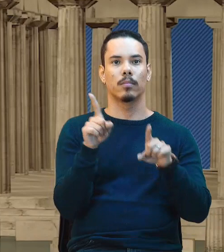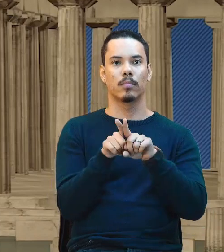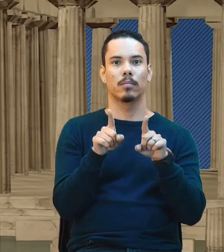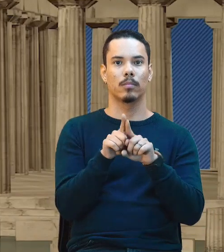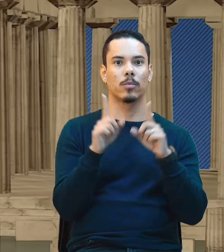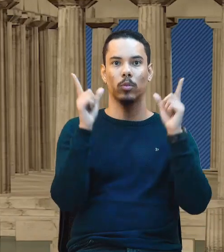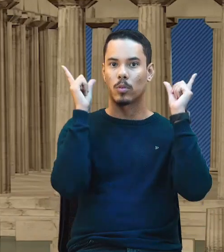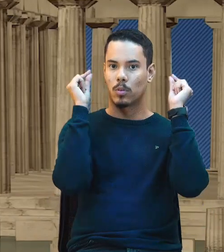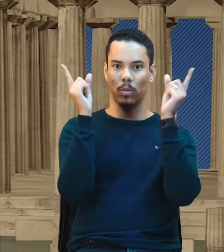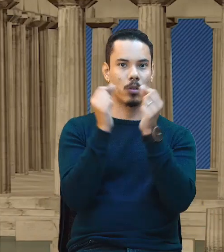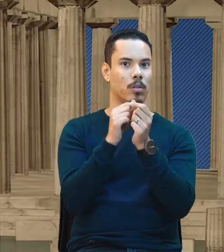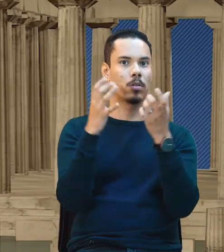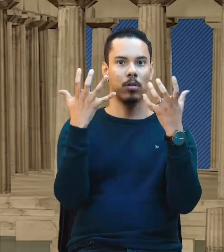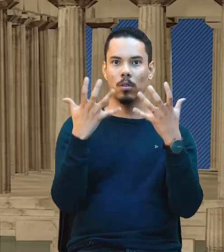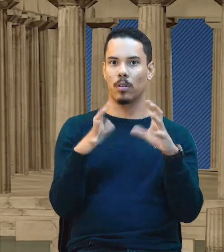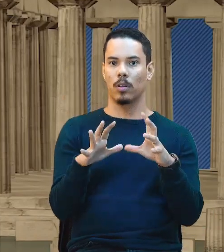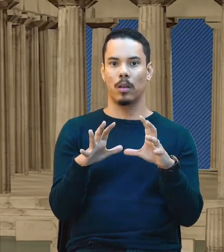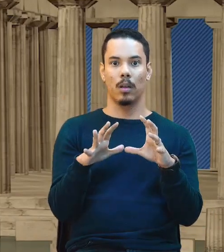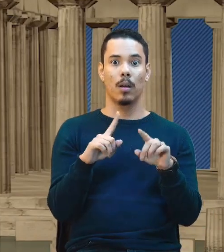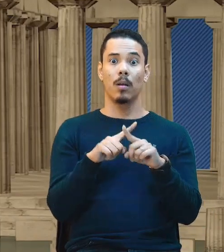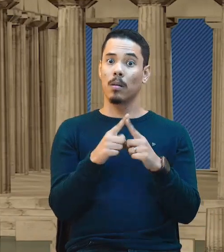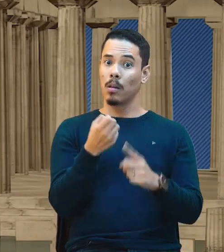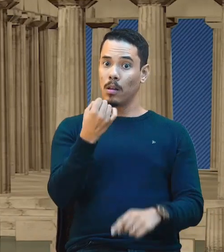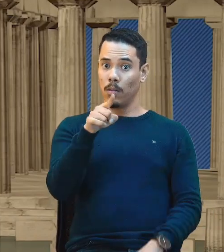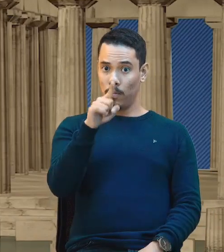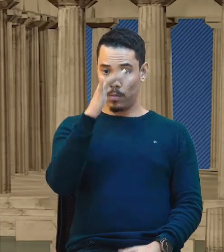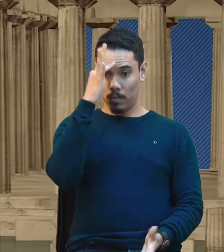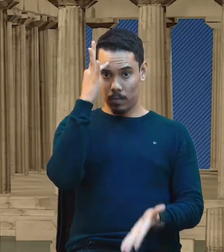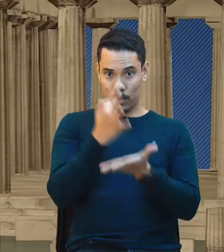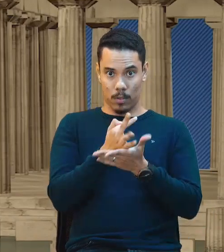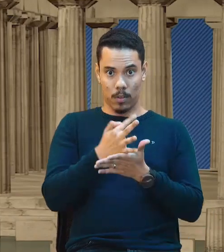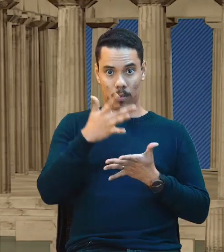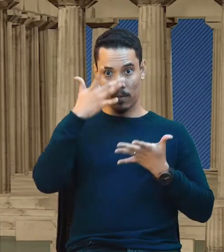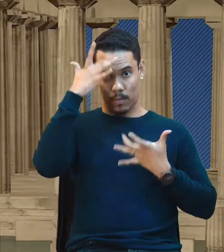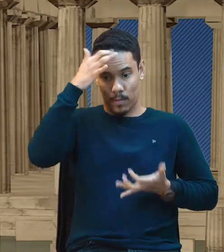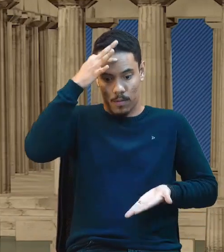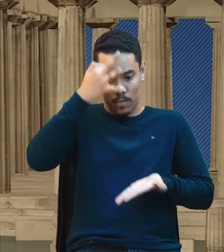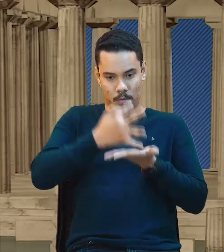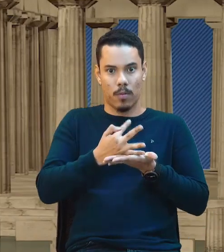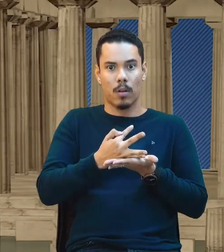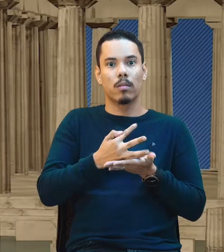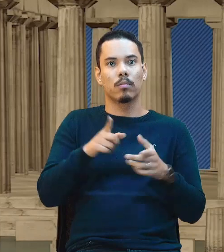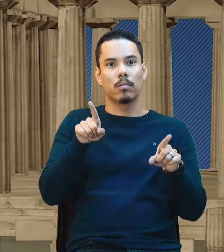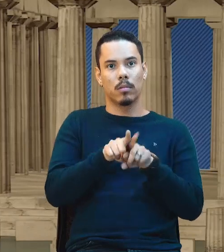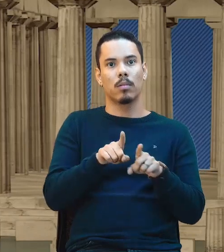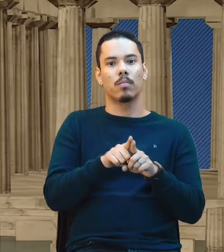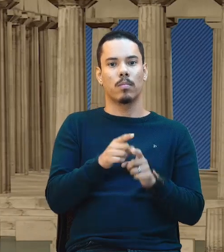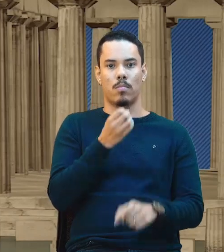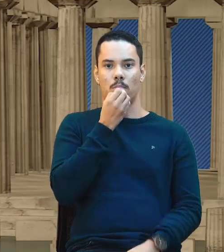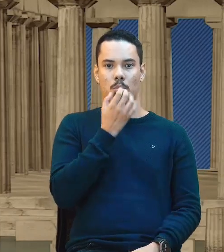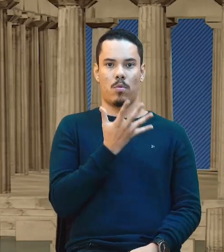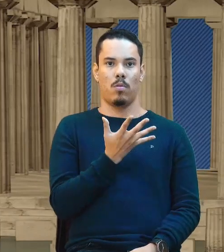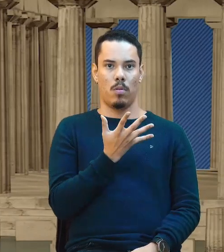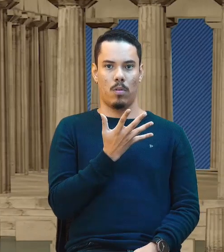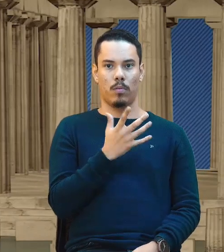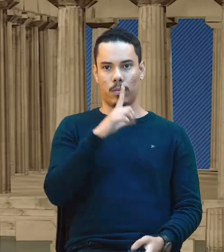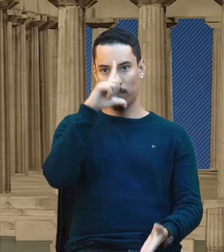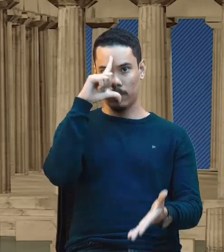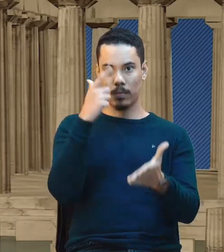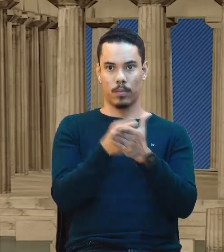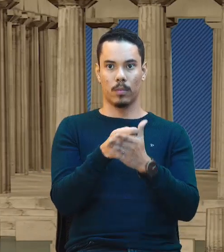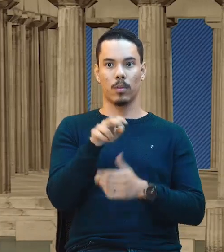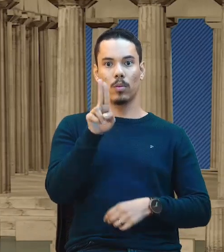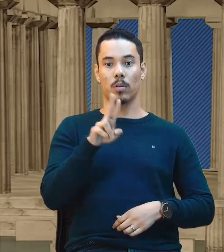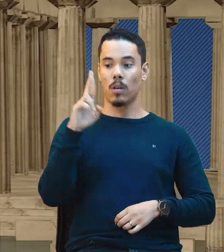isso, não queriam a revelação divina. Mas se você tem a fé hoje, atualmente, busque também a tomar decisão pela razão,